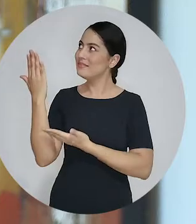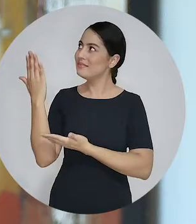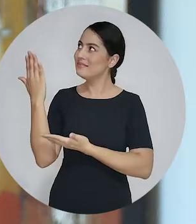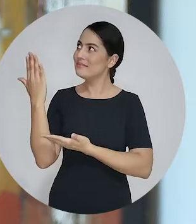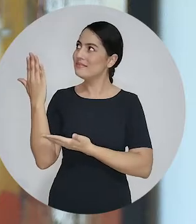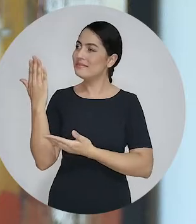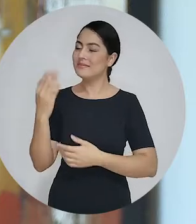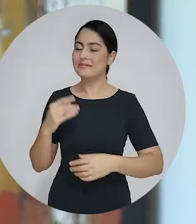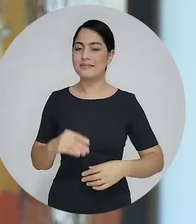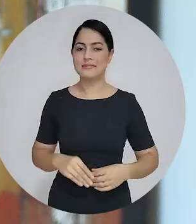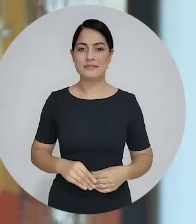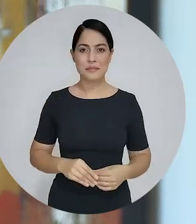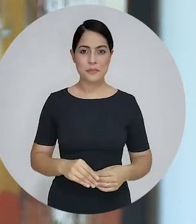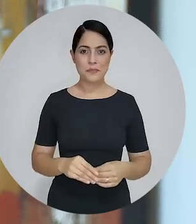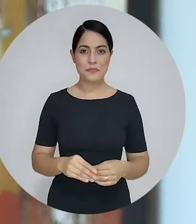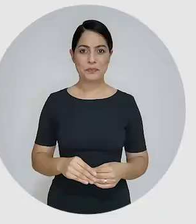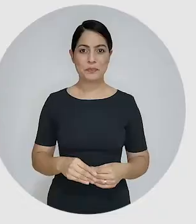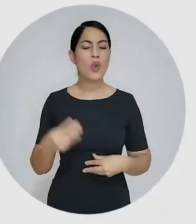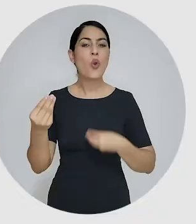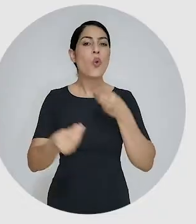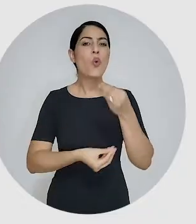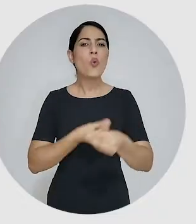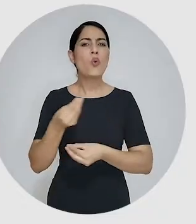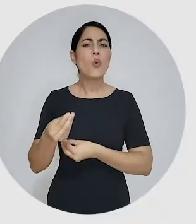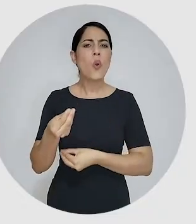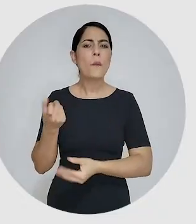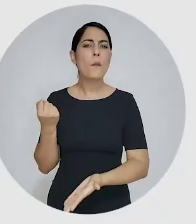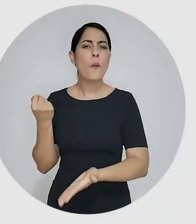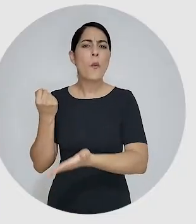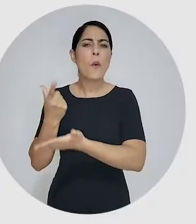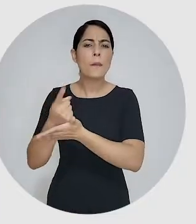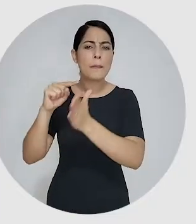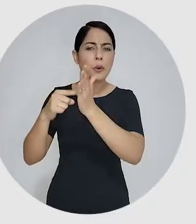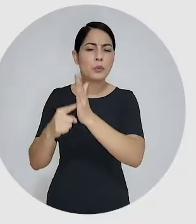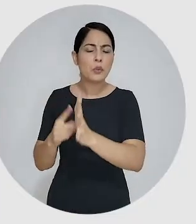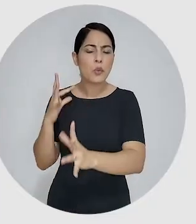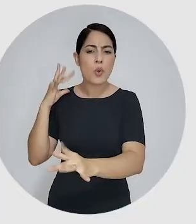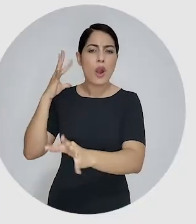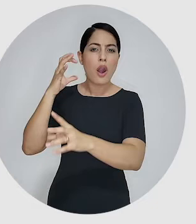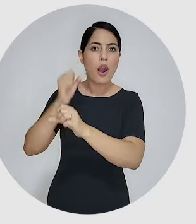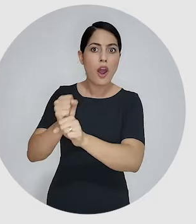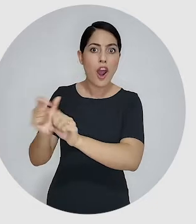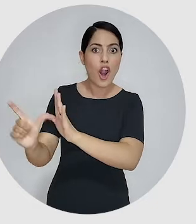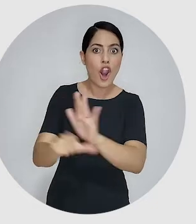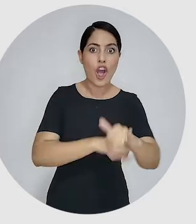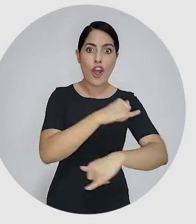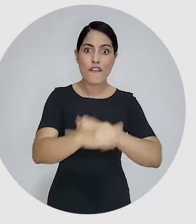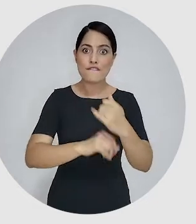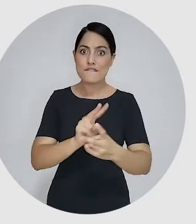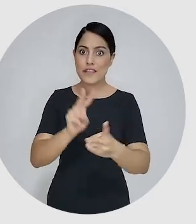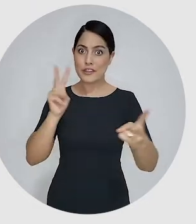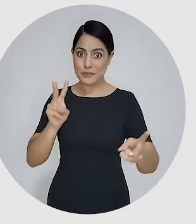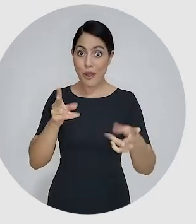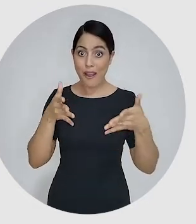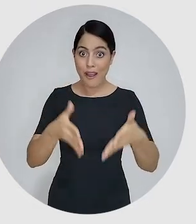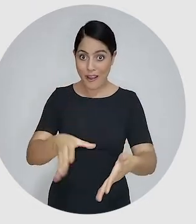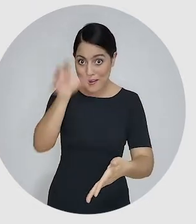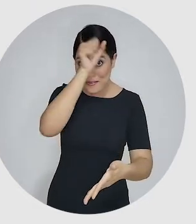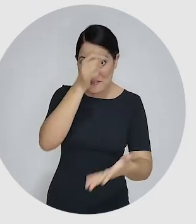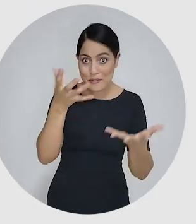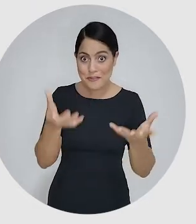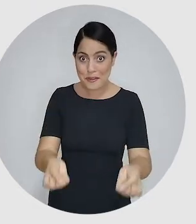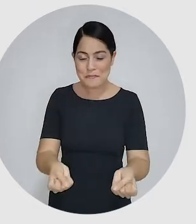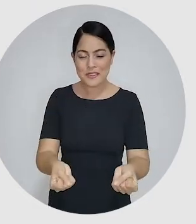funciona? Acompanhe no vídeo. Vamos aprender a comprar e acumular pontos em lojas virtuais? É